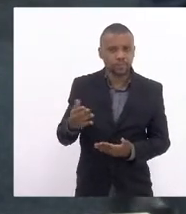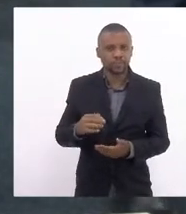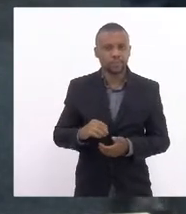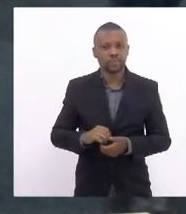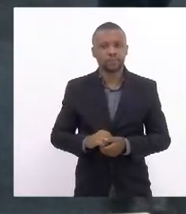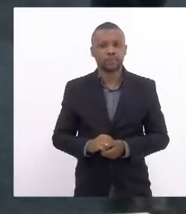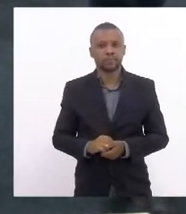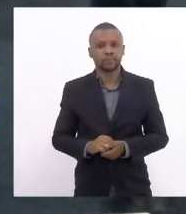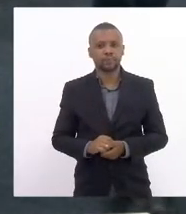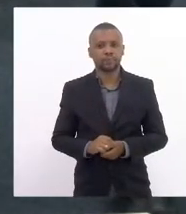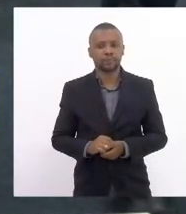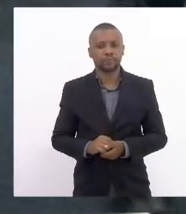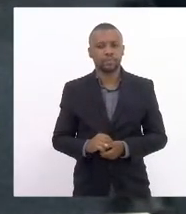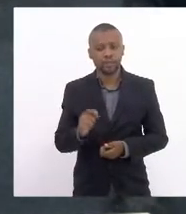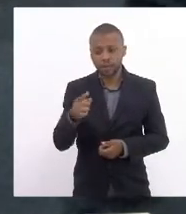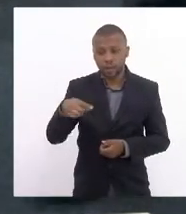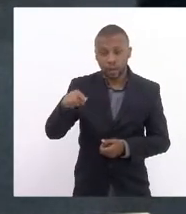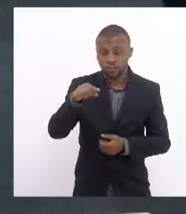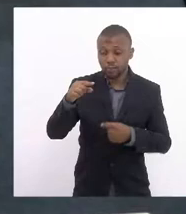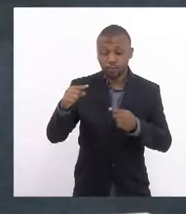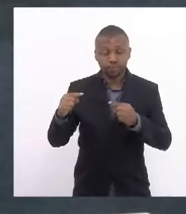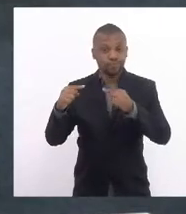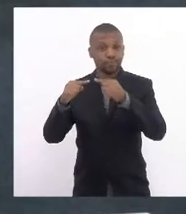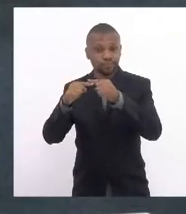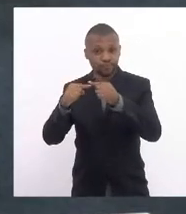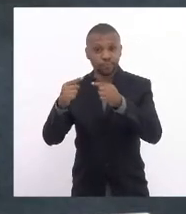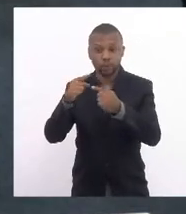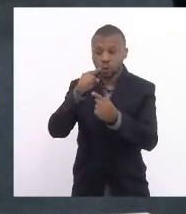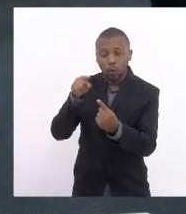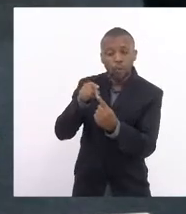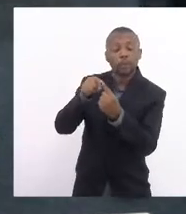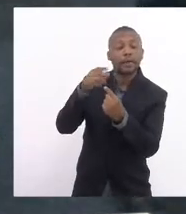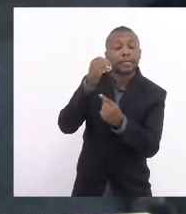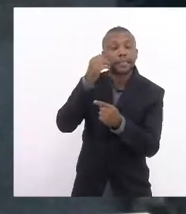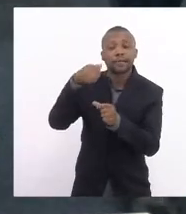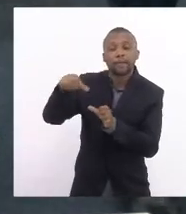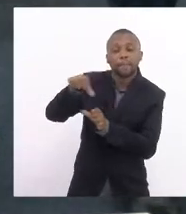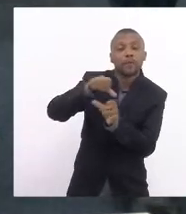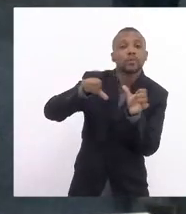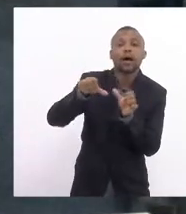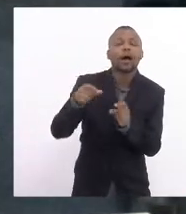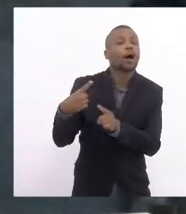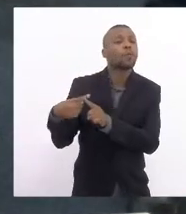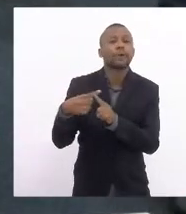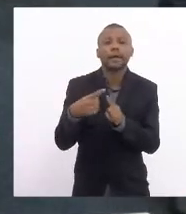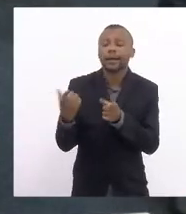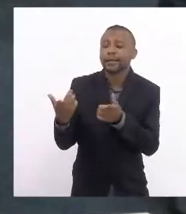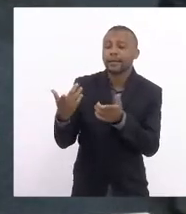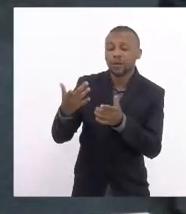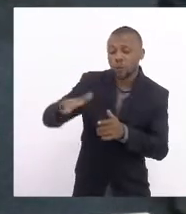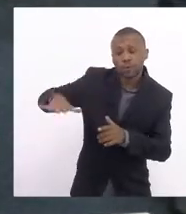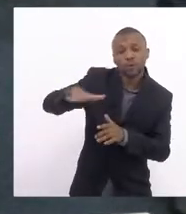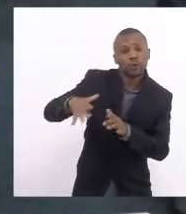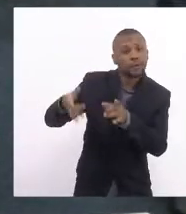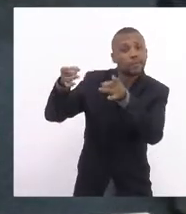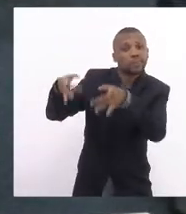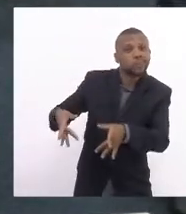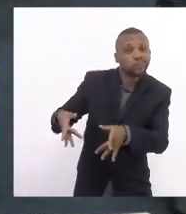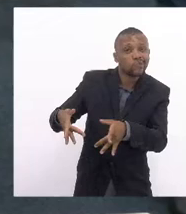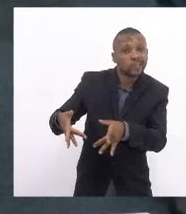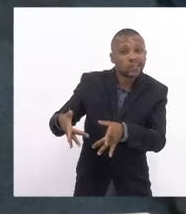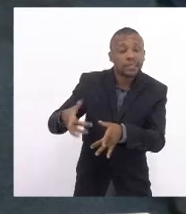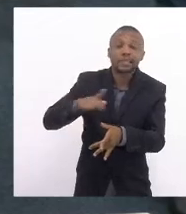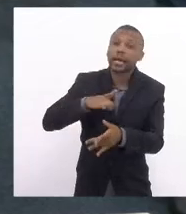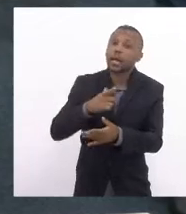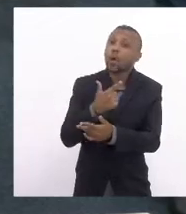que foram coerentes no sentido do estombamento, justamente porque se encontra abandonado, dentre outras coisas que eu não posso falar aqui, o que está acontecendo dentro